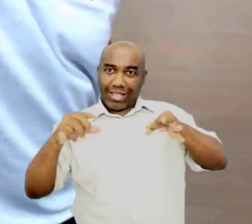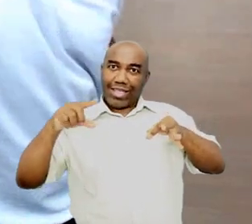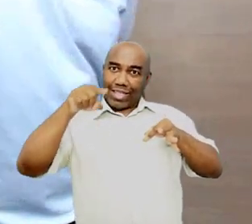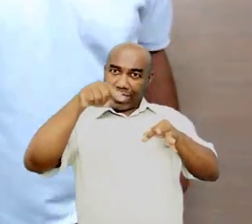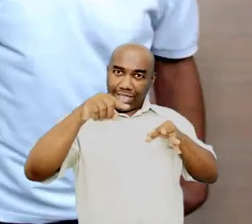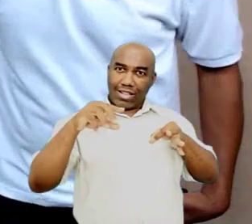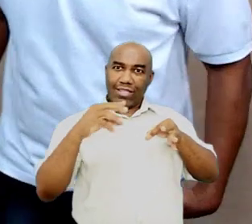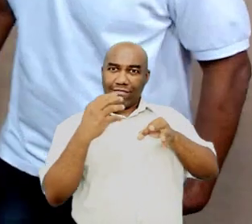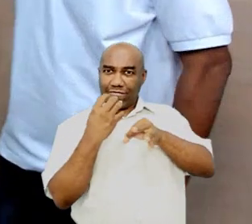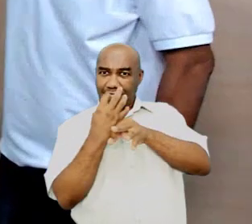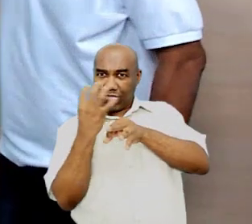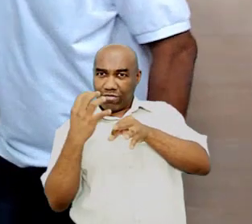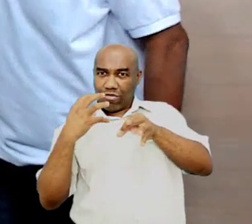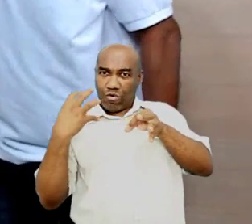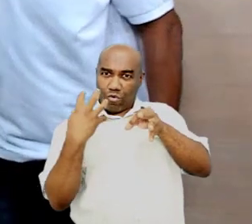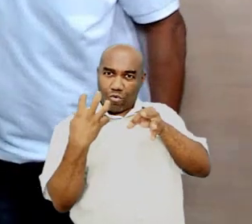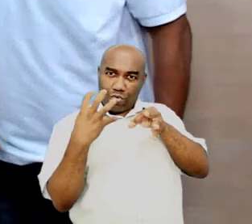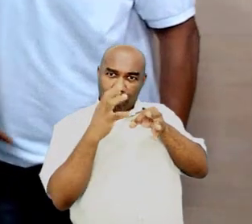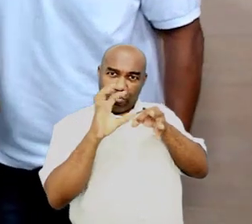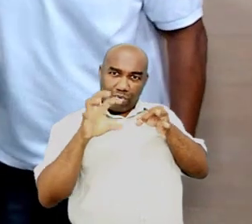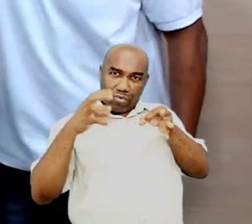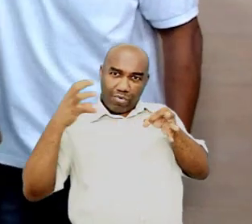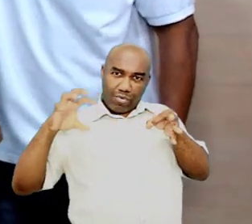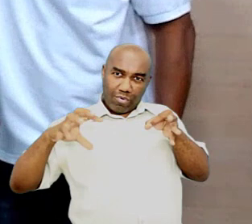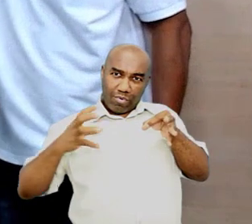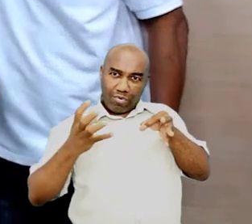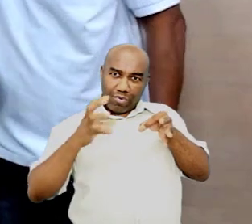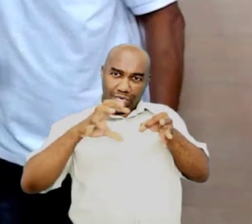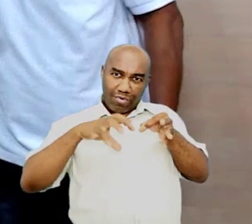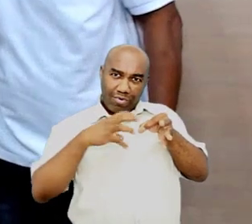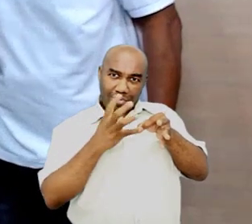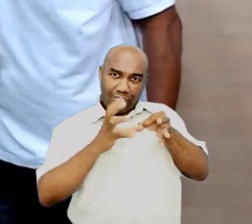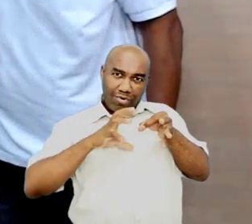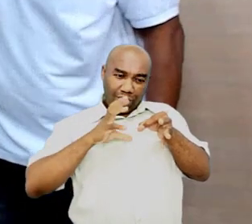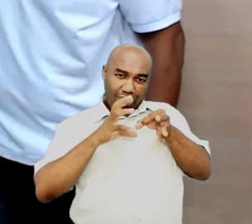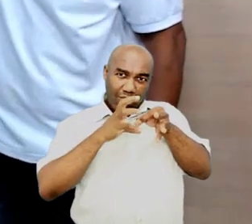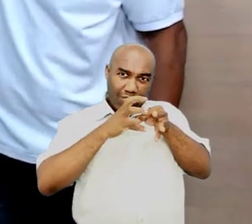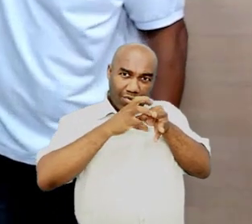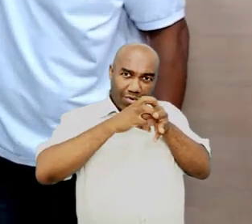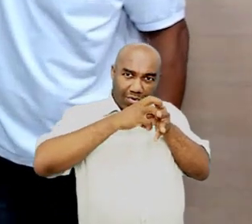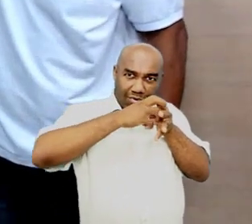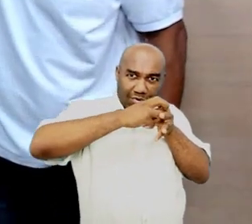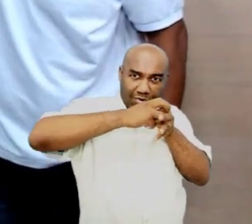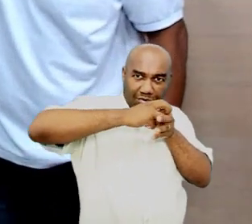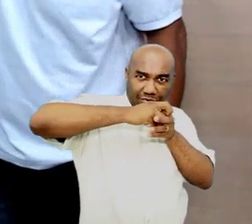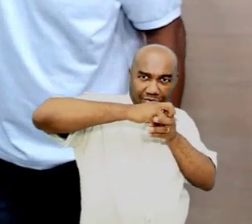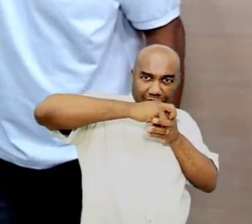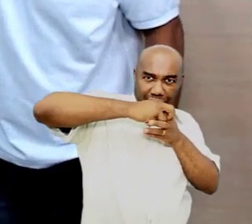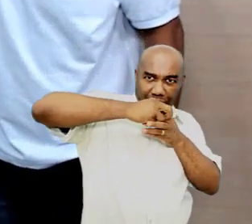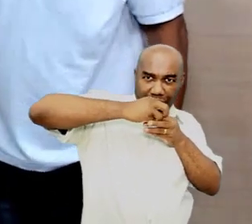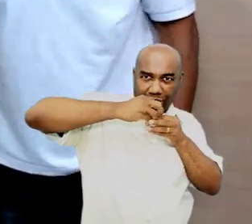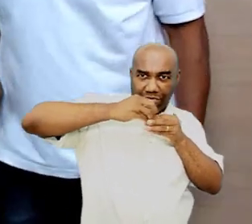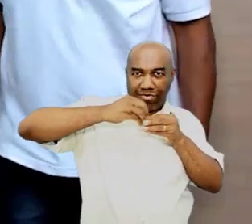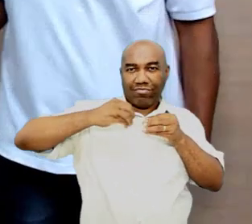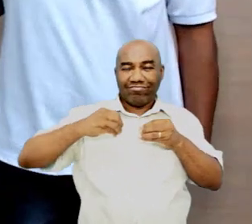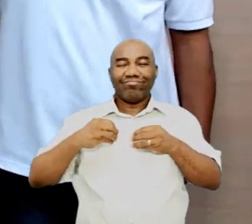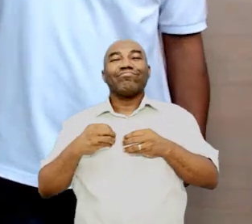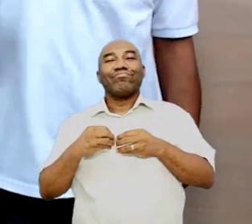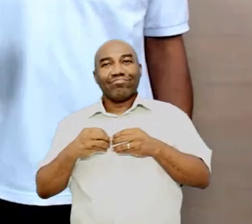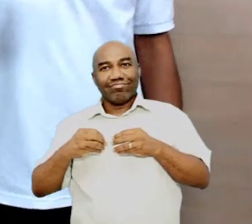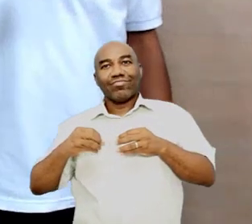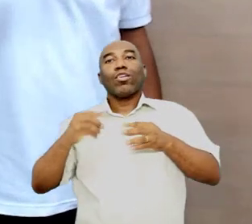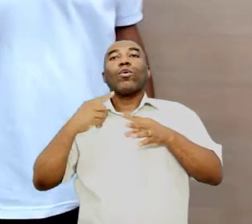célula. Sua célula tem que ser específica para essas proteínas, porque